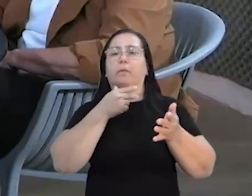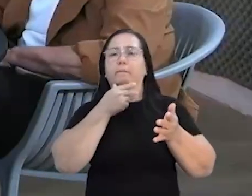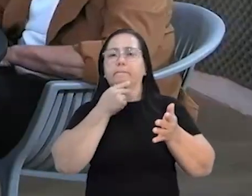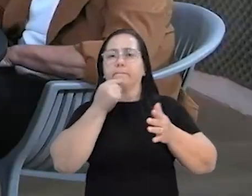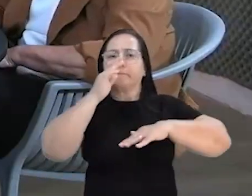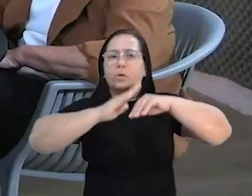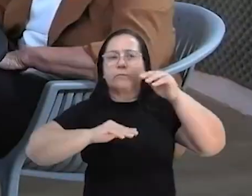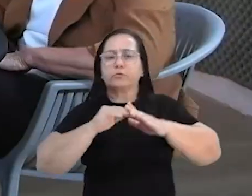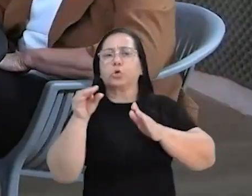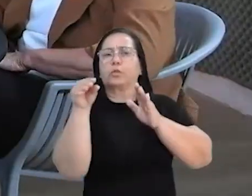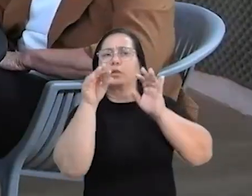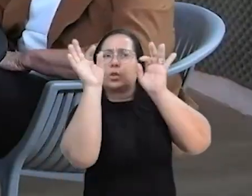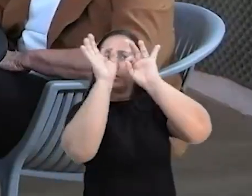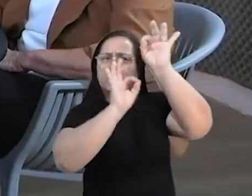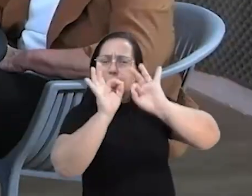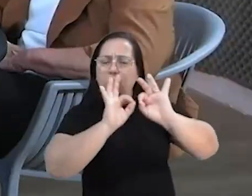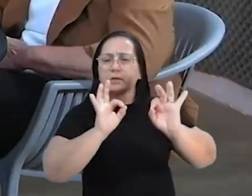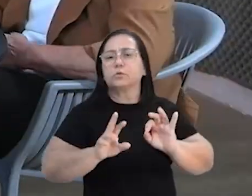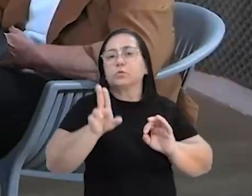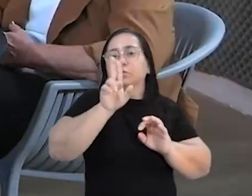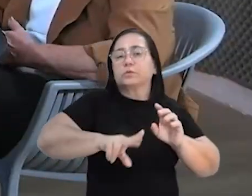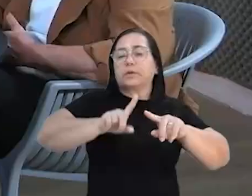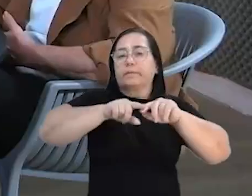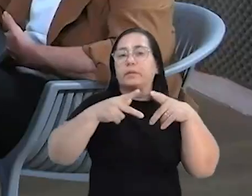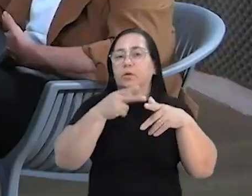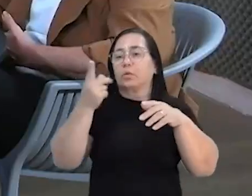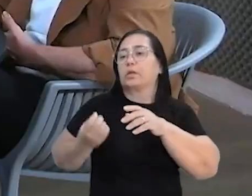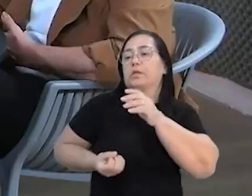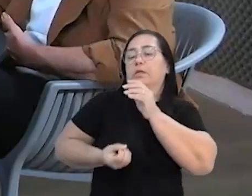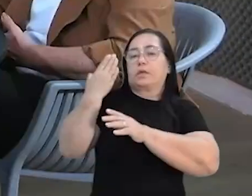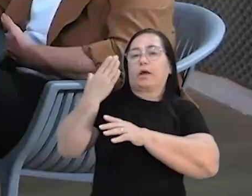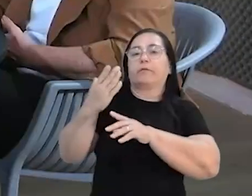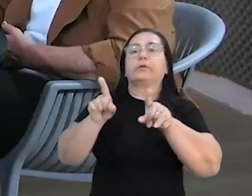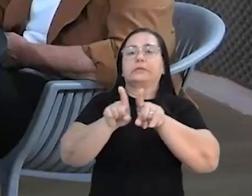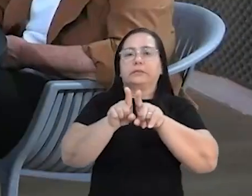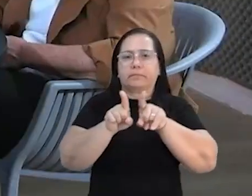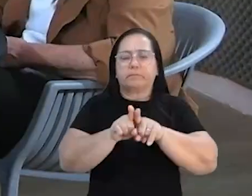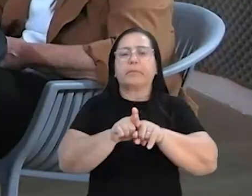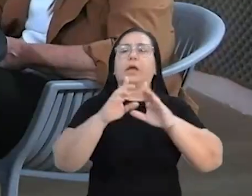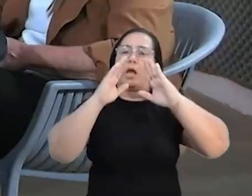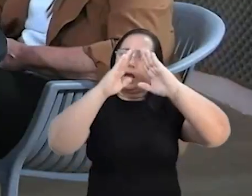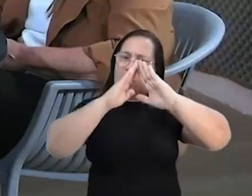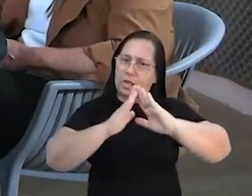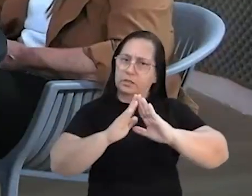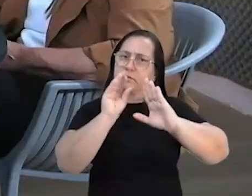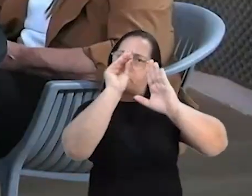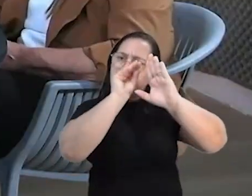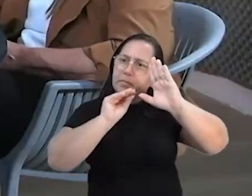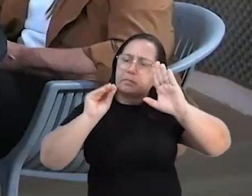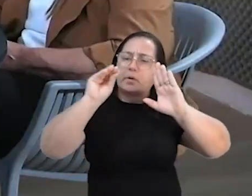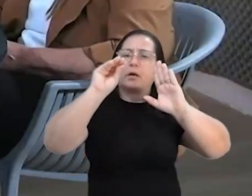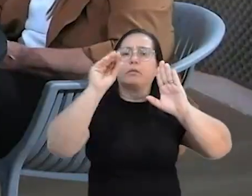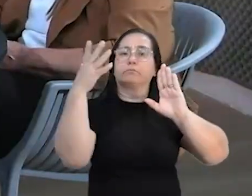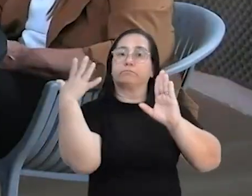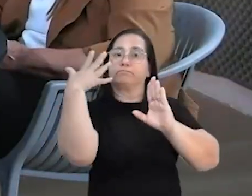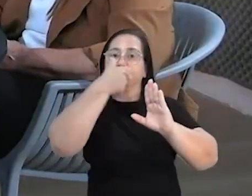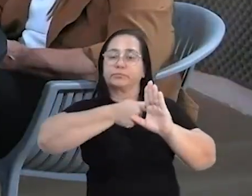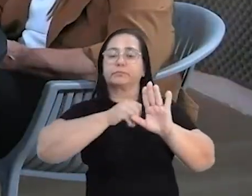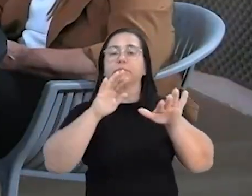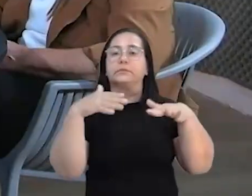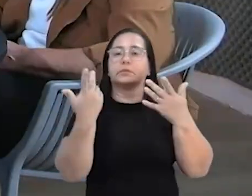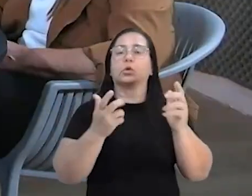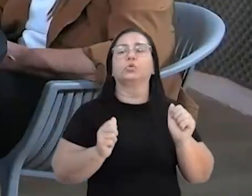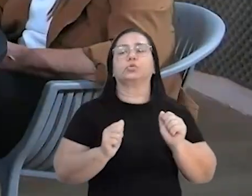decoradores começaram a utilizar desse material que ele criava para poder também decorar as casas. E aí, junto